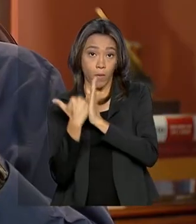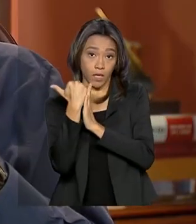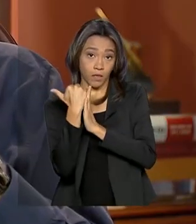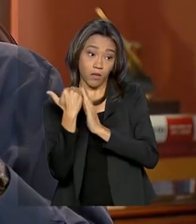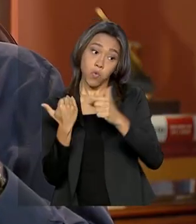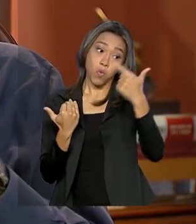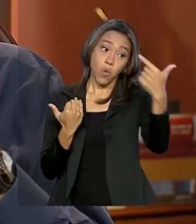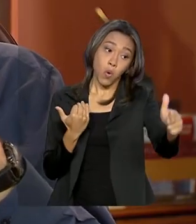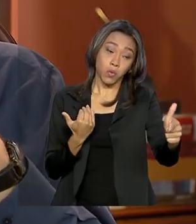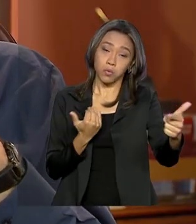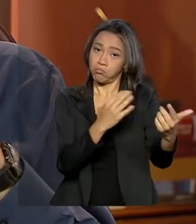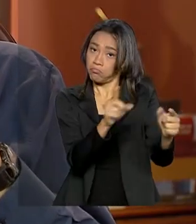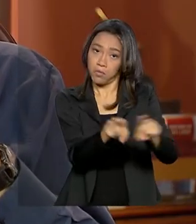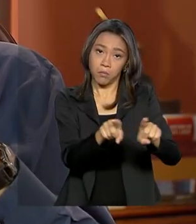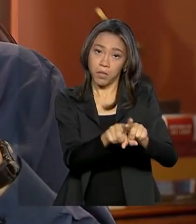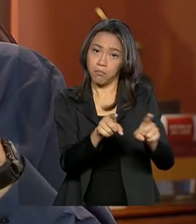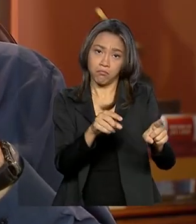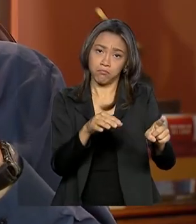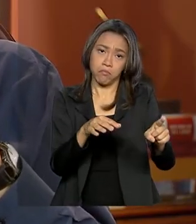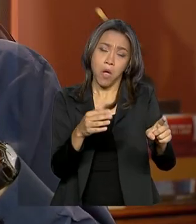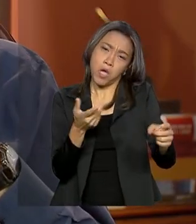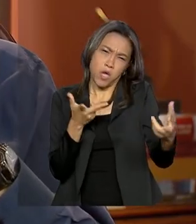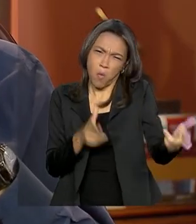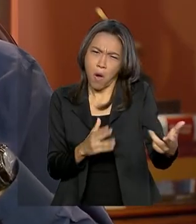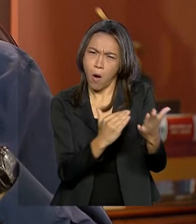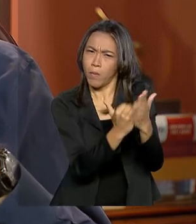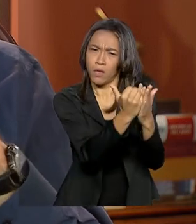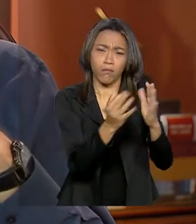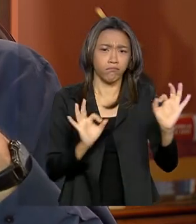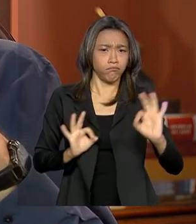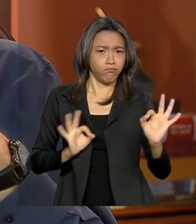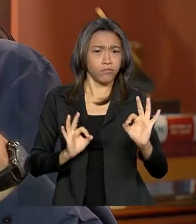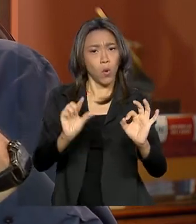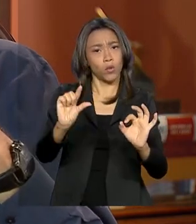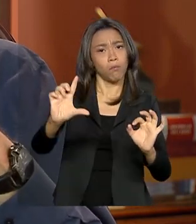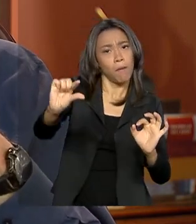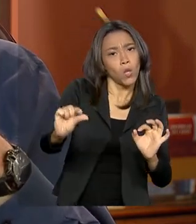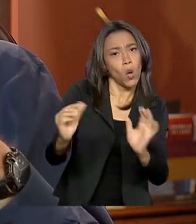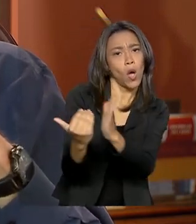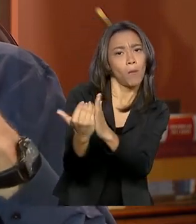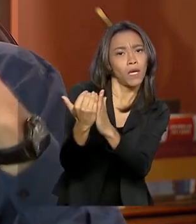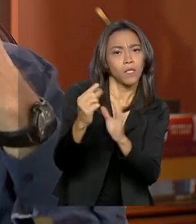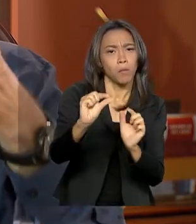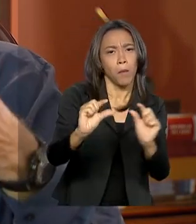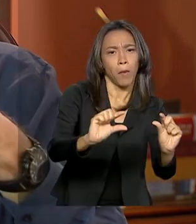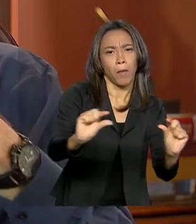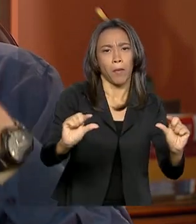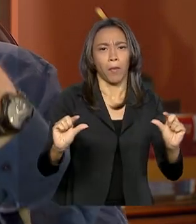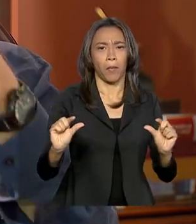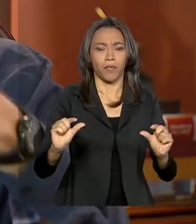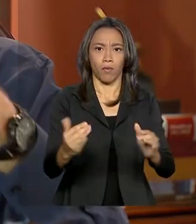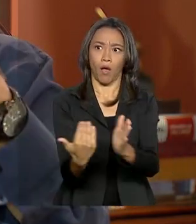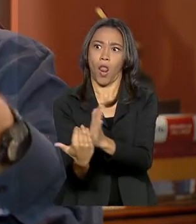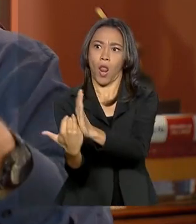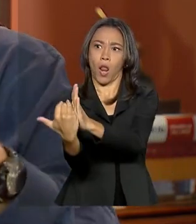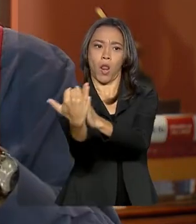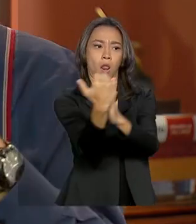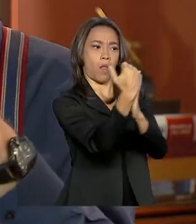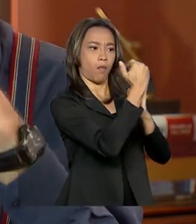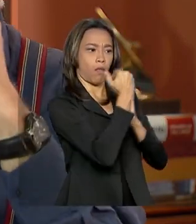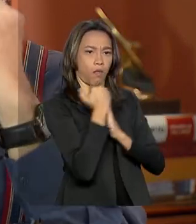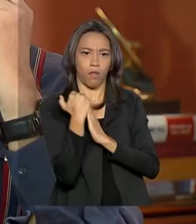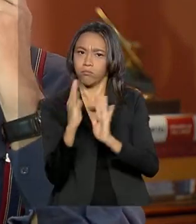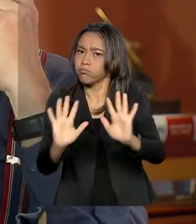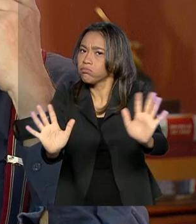responder com o mesmo preço pode responder com medo o menor pode se sustentar o preço pra ganhar na